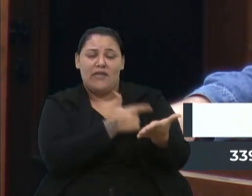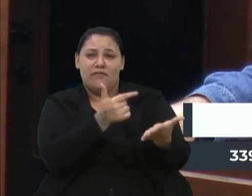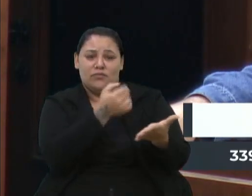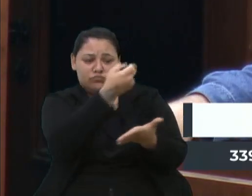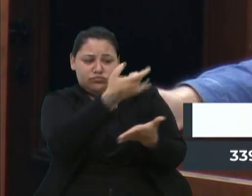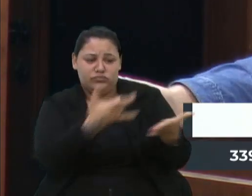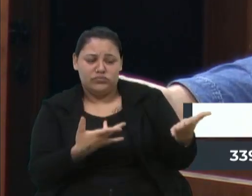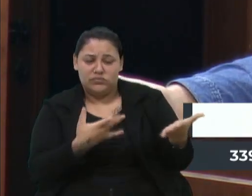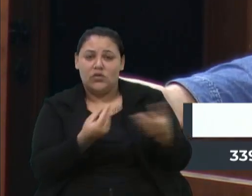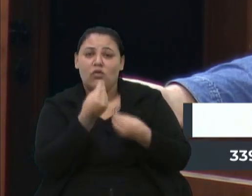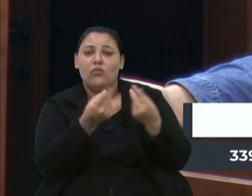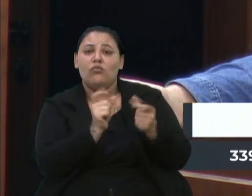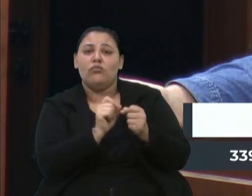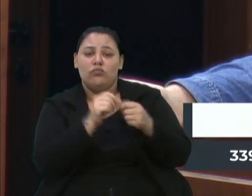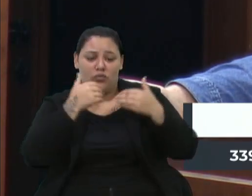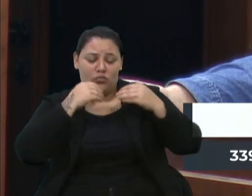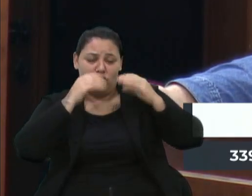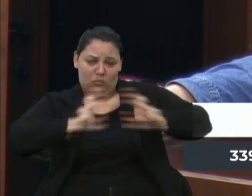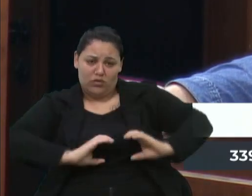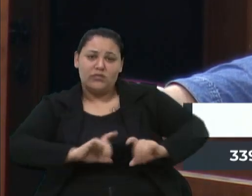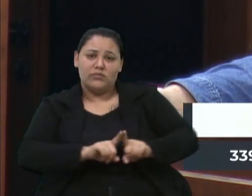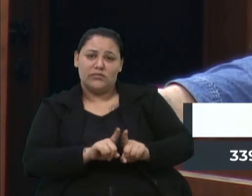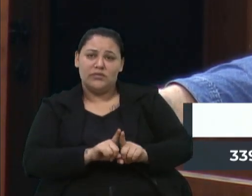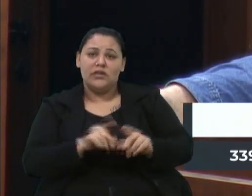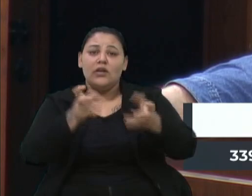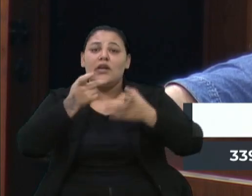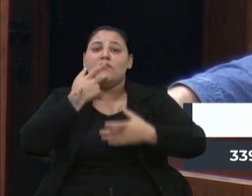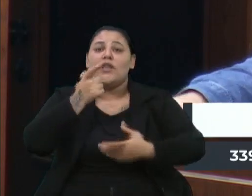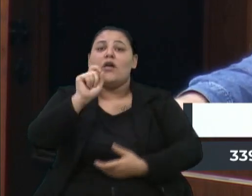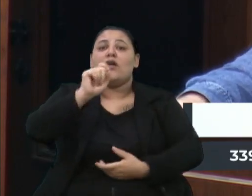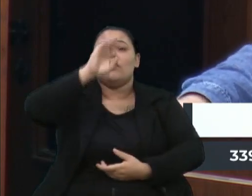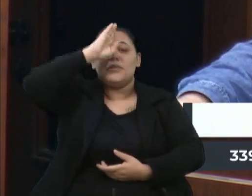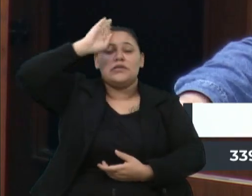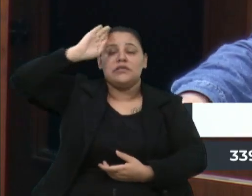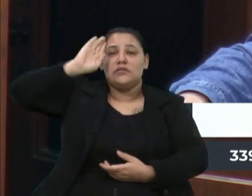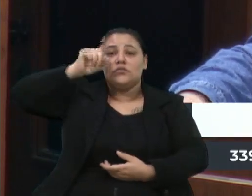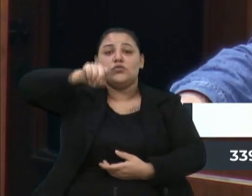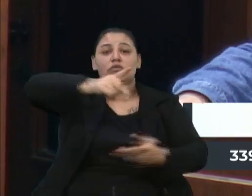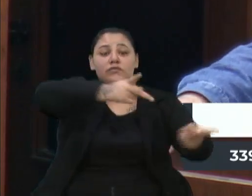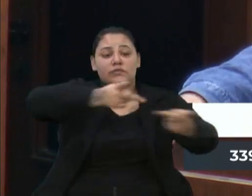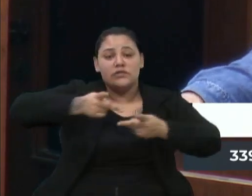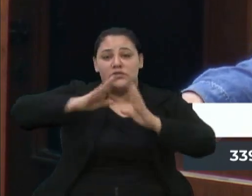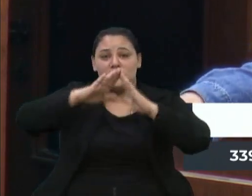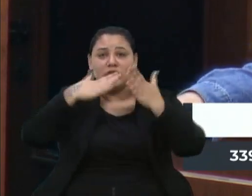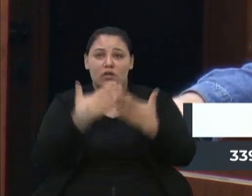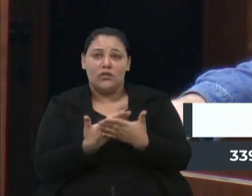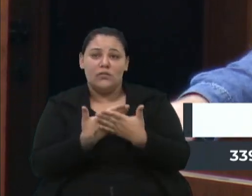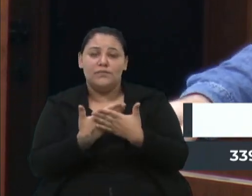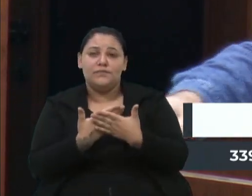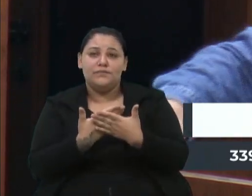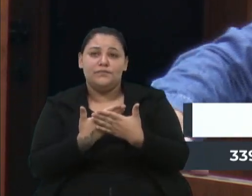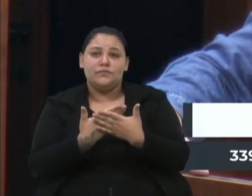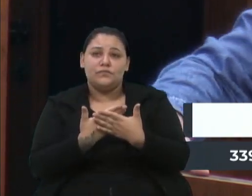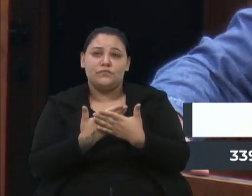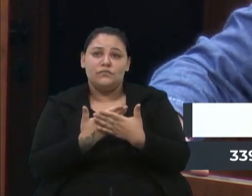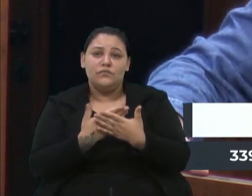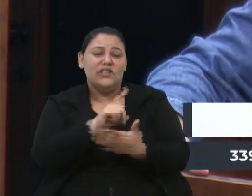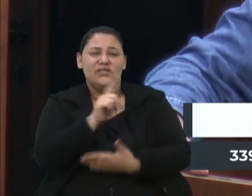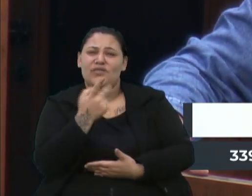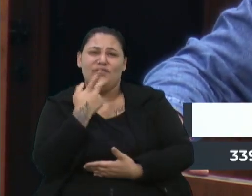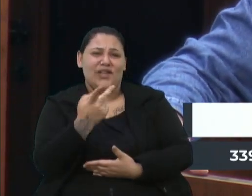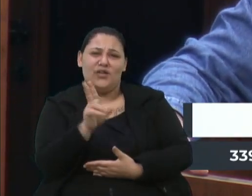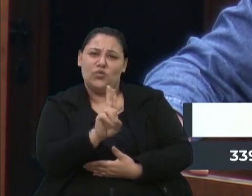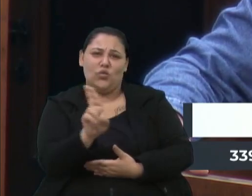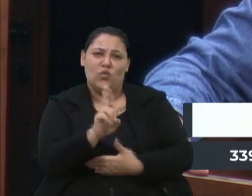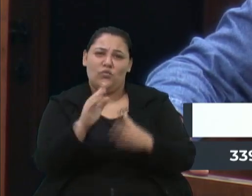eu quero dizer o seguinte Vereador Bressan o senhor que está visitando as escolas prendendo a comissão de educação eu não vou citar o nome da